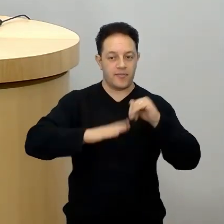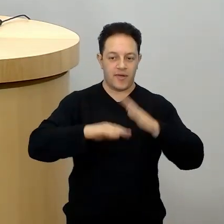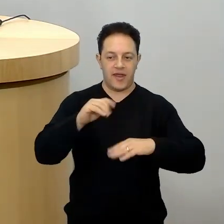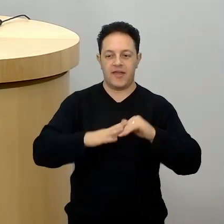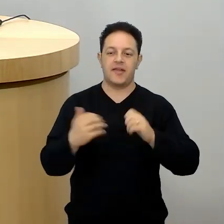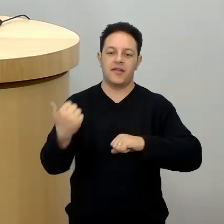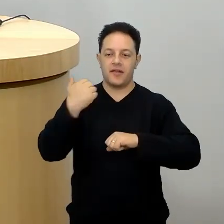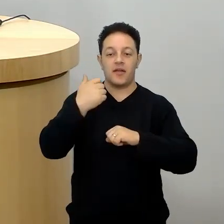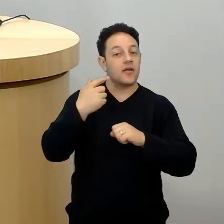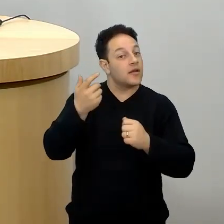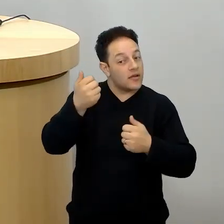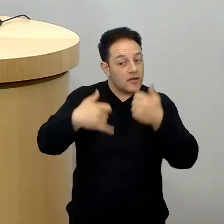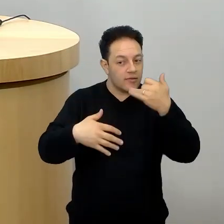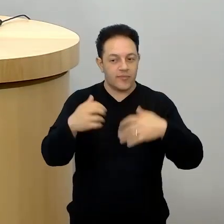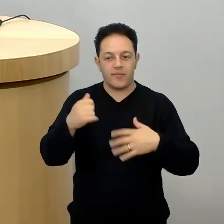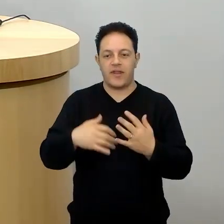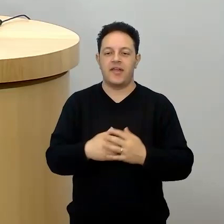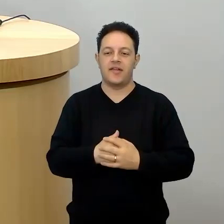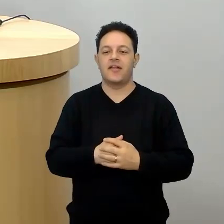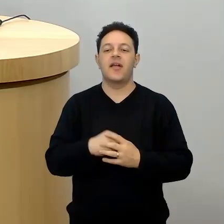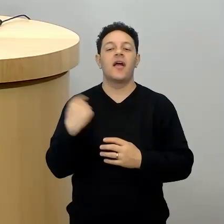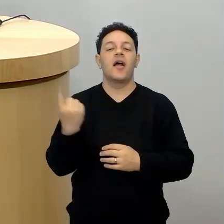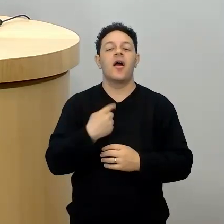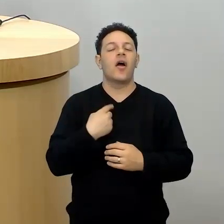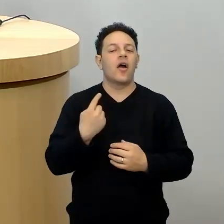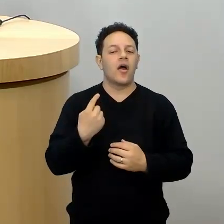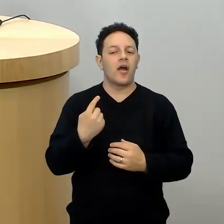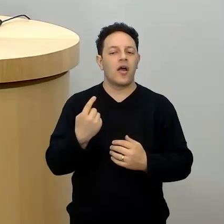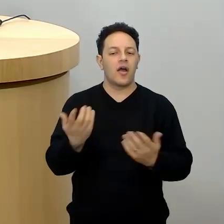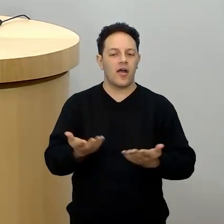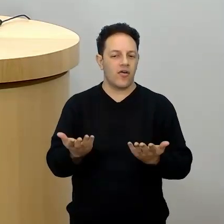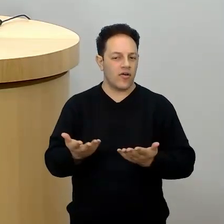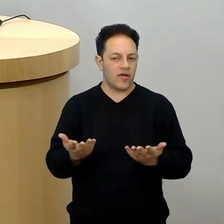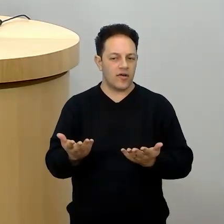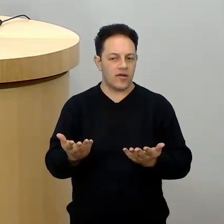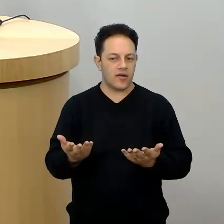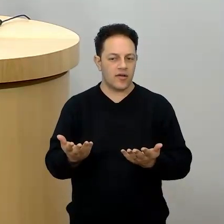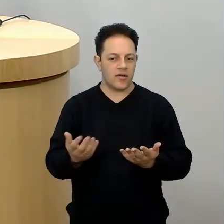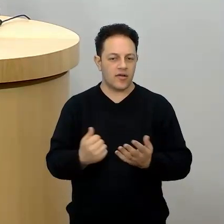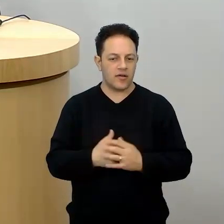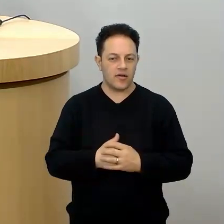nós temos a nossa...